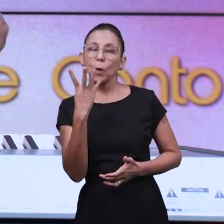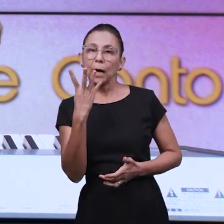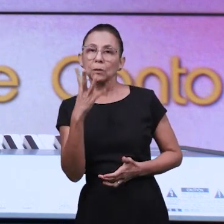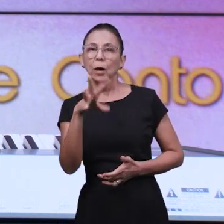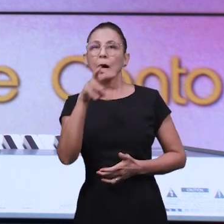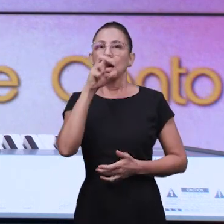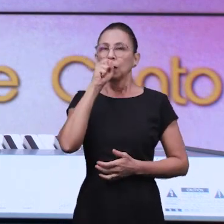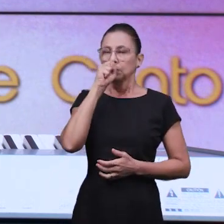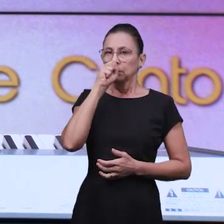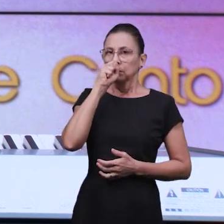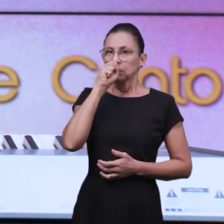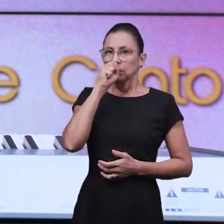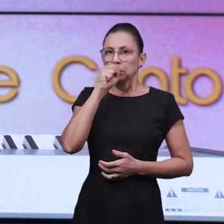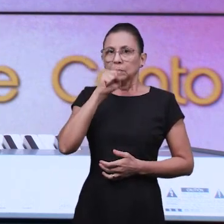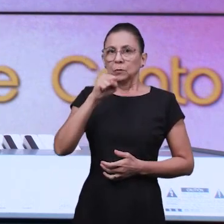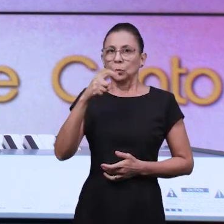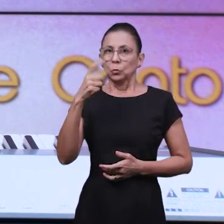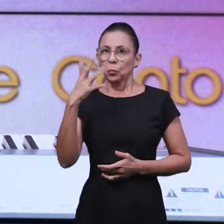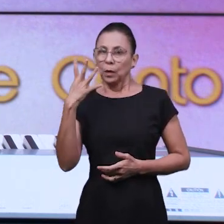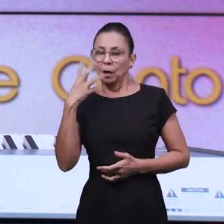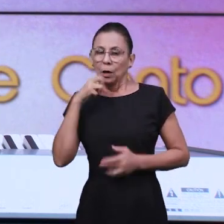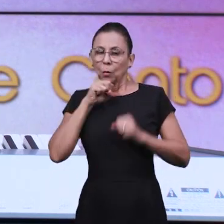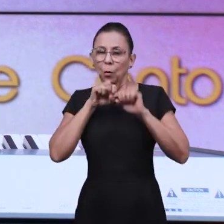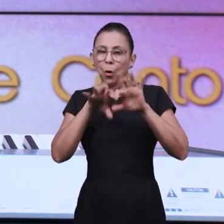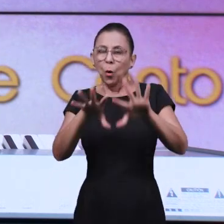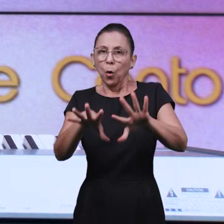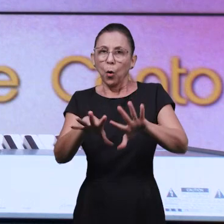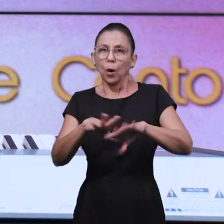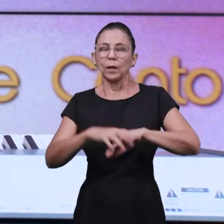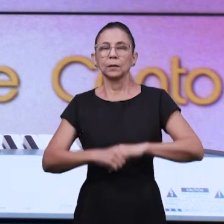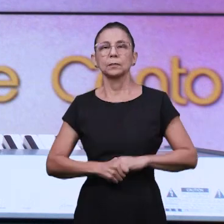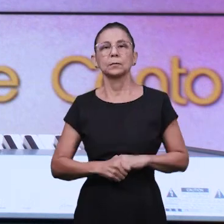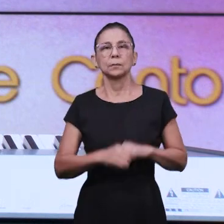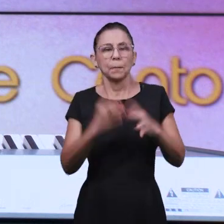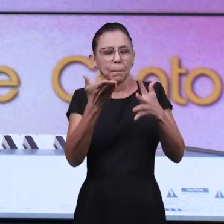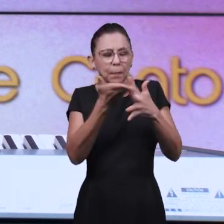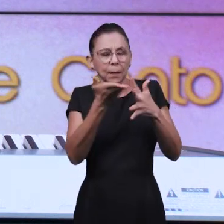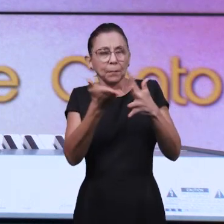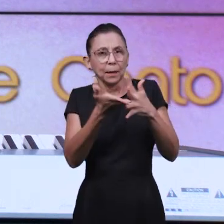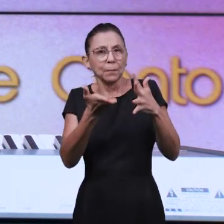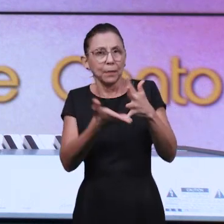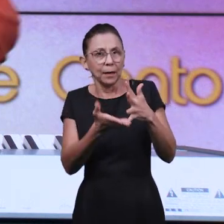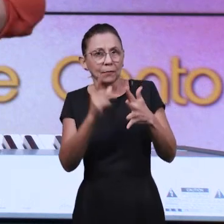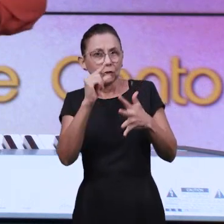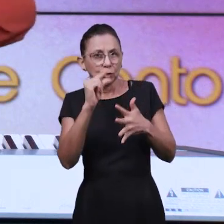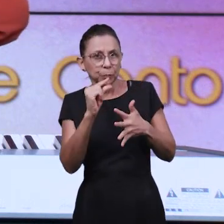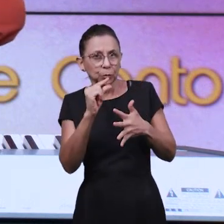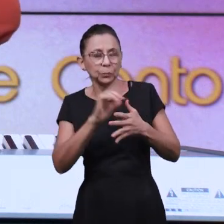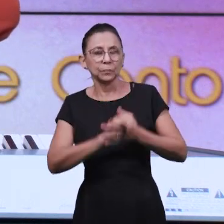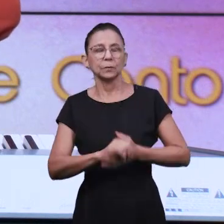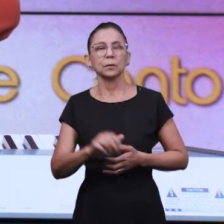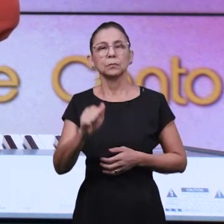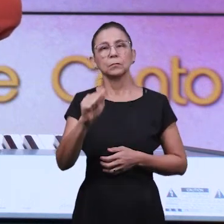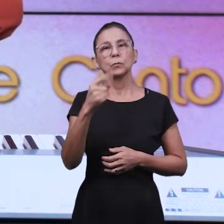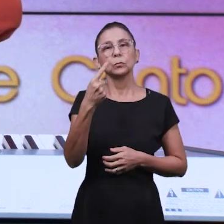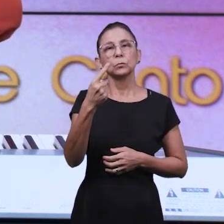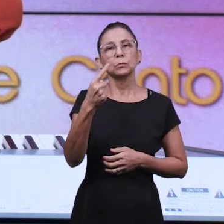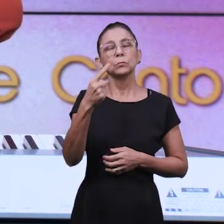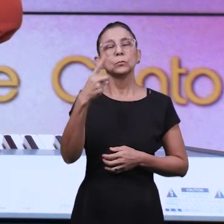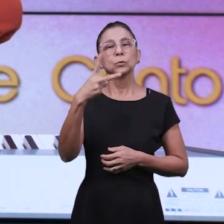inspiração, 4 vezes na expiração. Ou seja, cada vez tem que ser mais curtinha ainda, ok? Inspirou